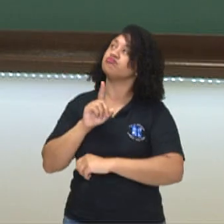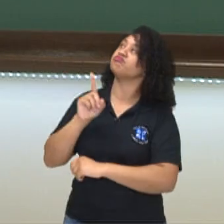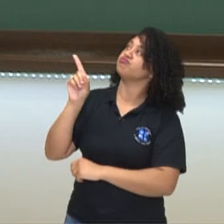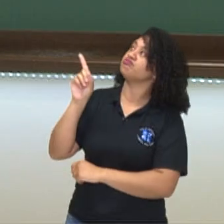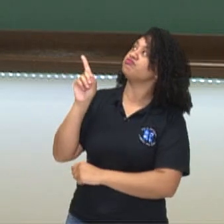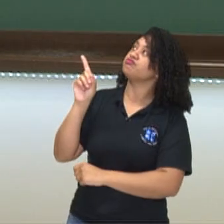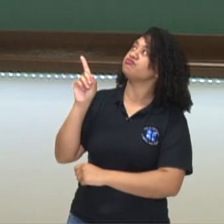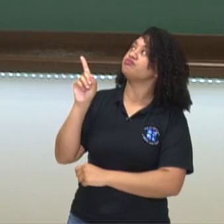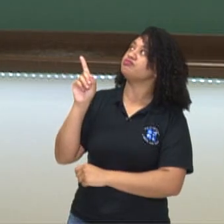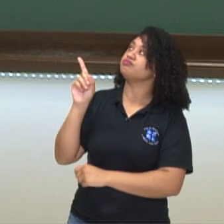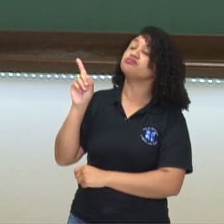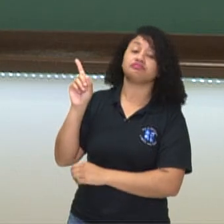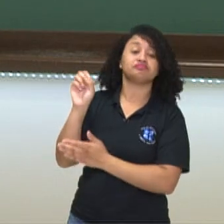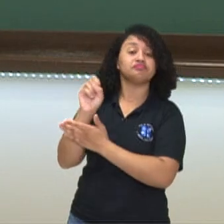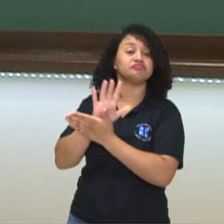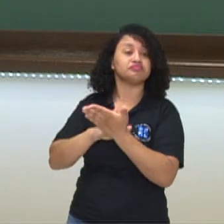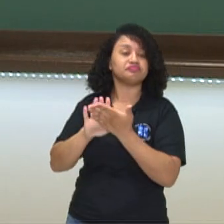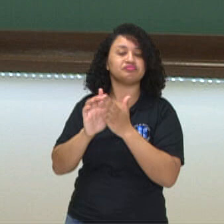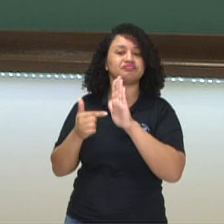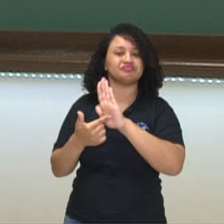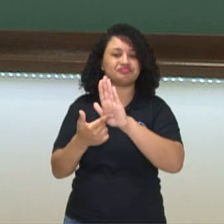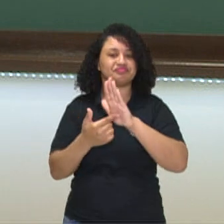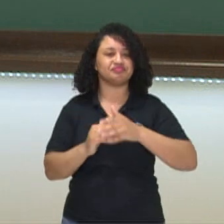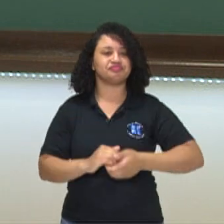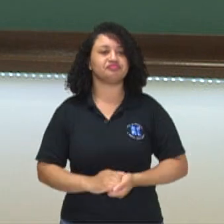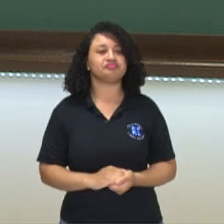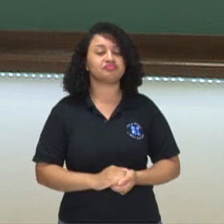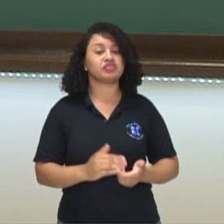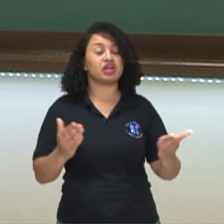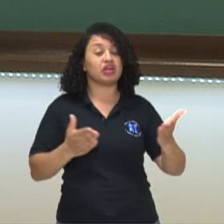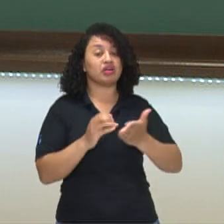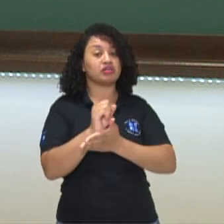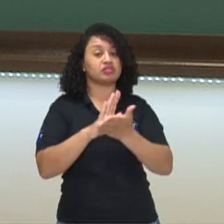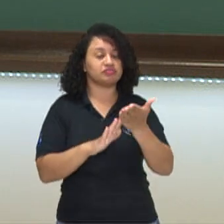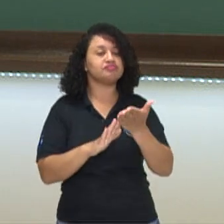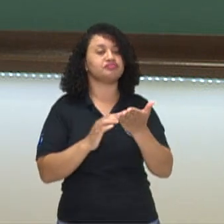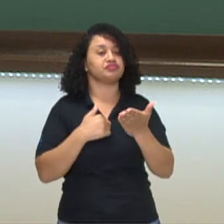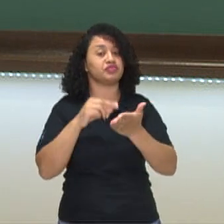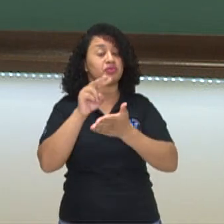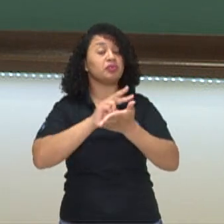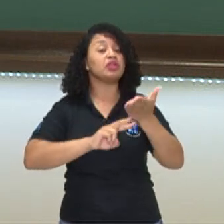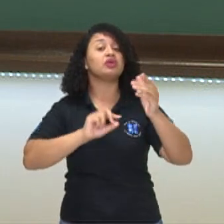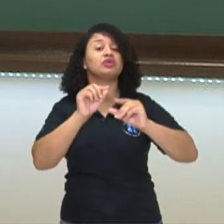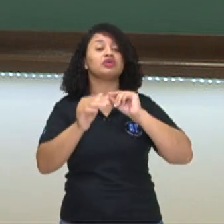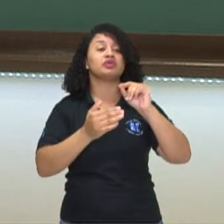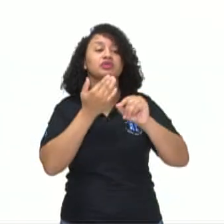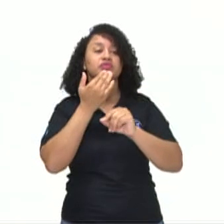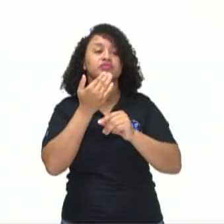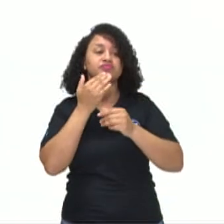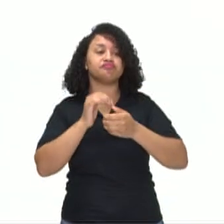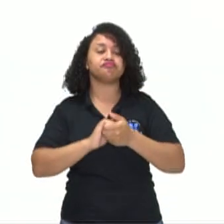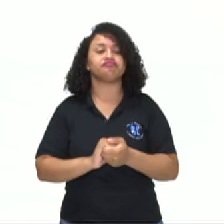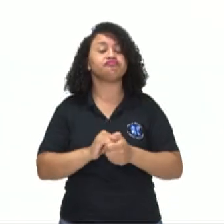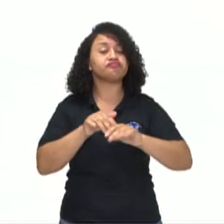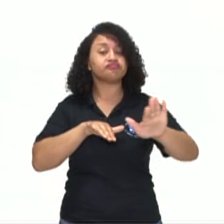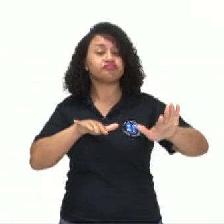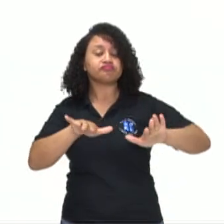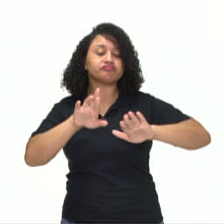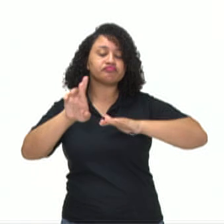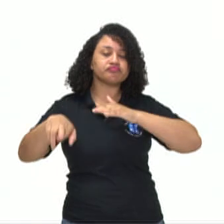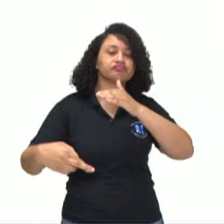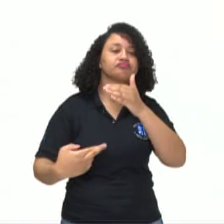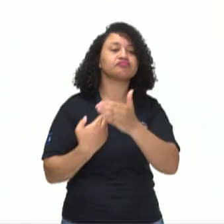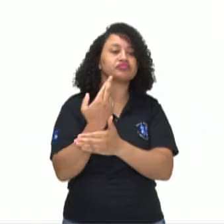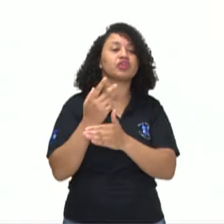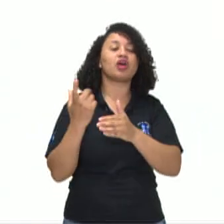conhecimento científico. E aqui uma atividade, vamos ler o enunciado da nossa atividade, né? O movimento renascentista